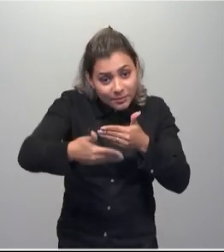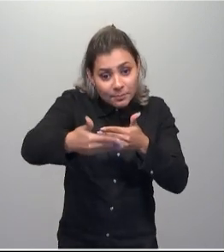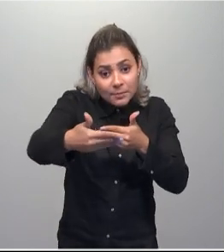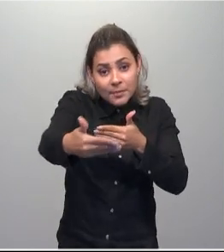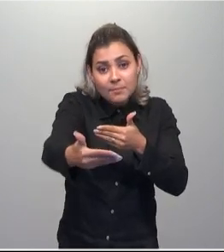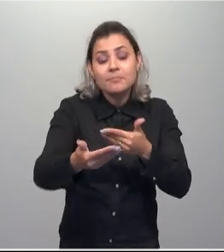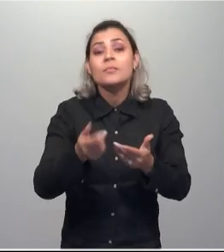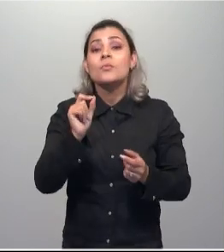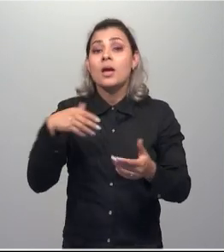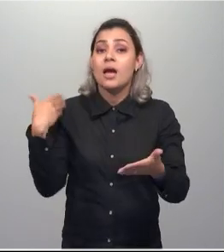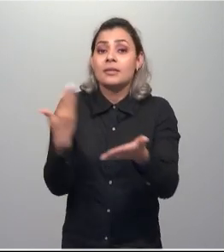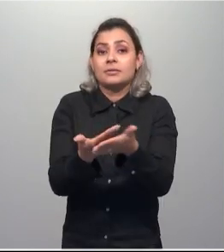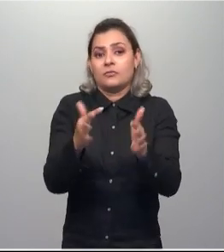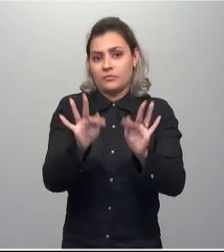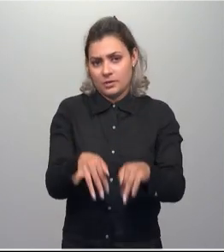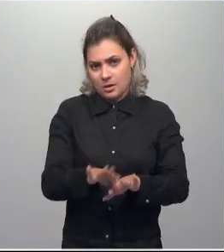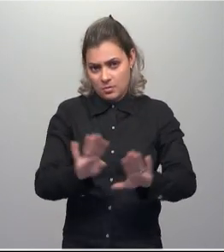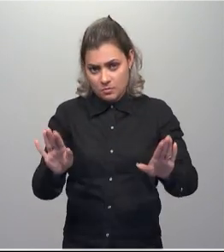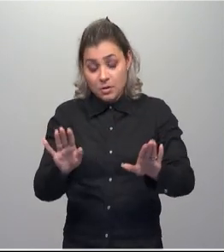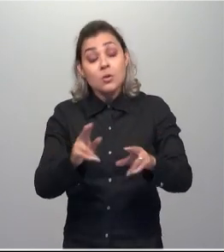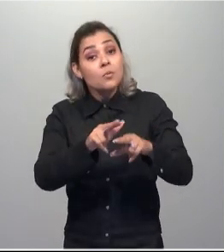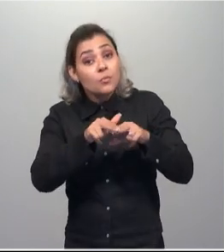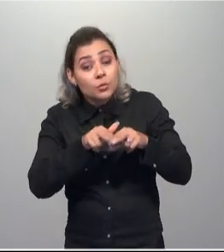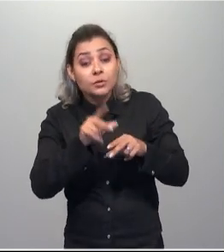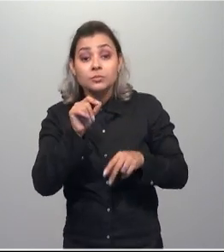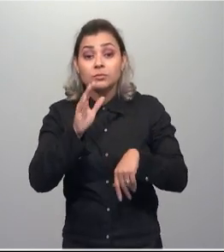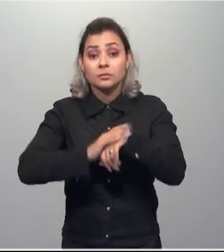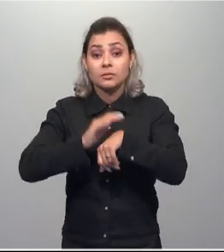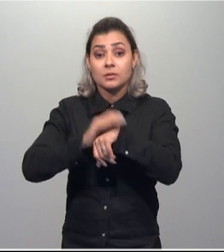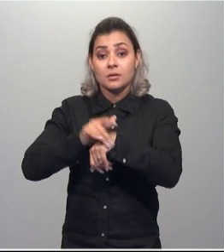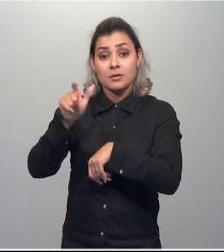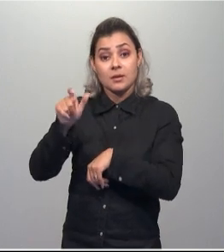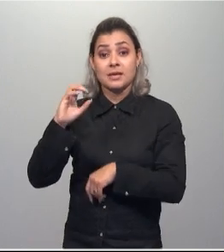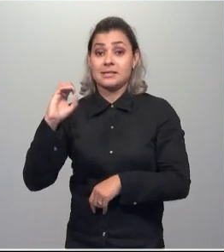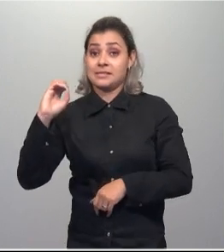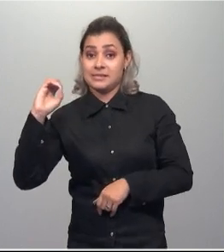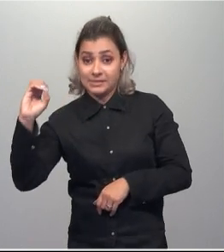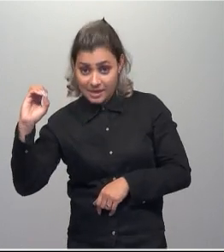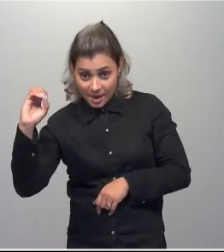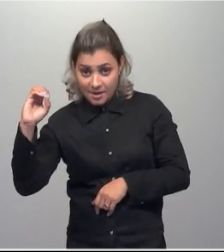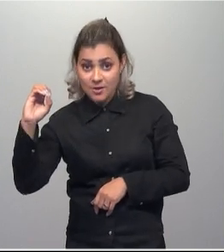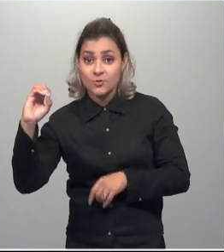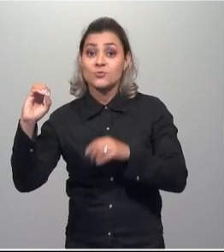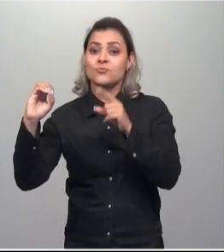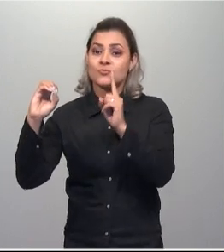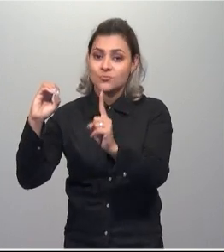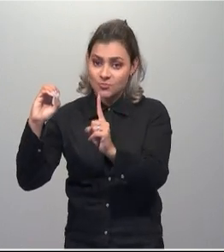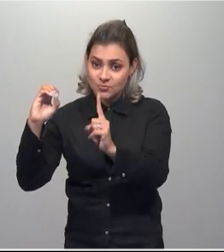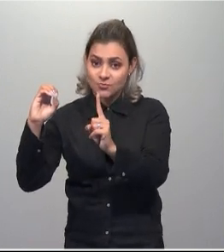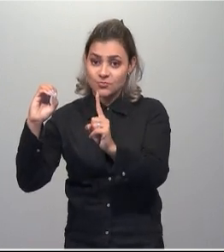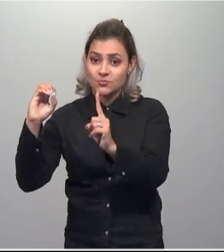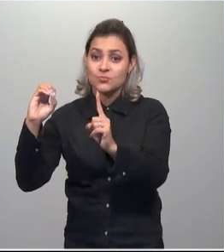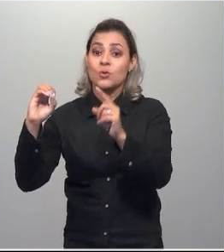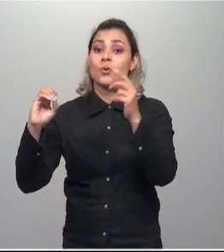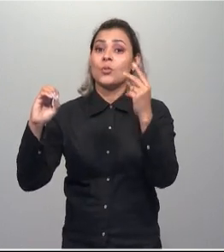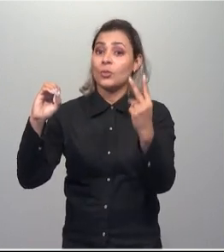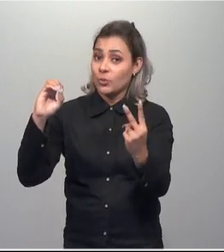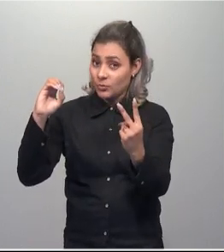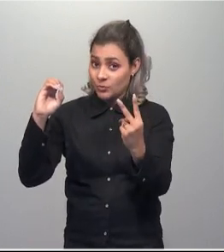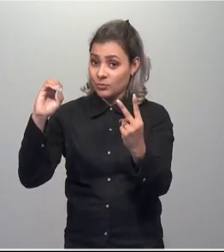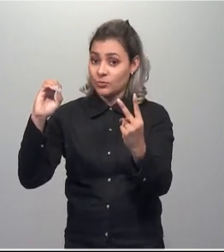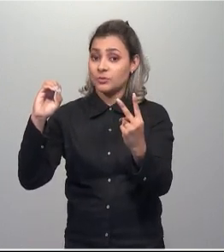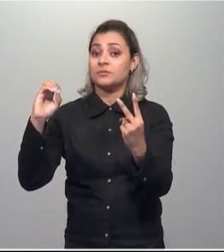pra até então esse cara é um contador que conta 0 1 2